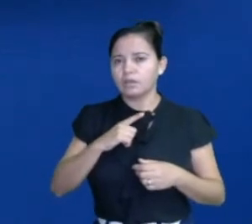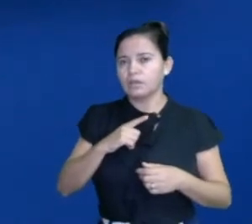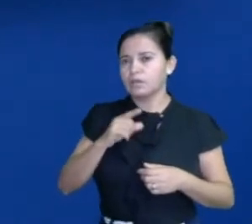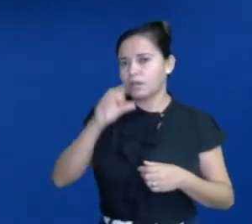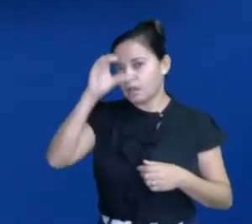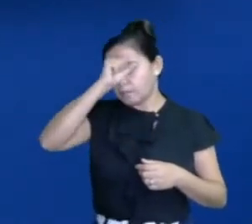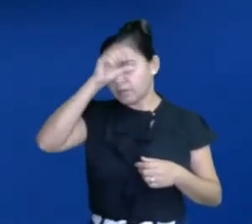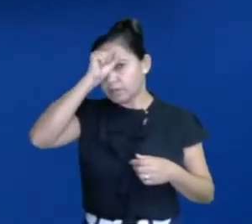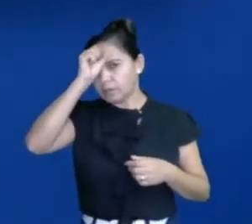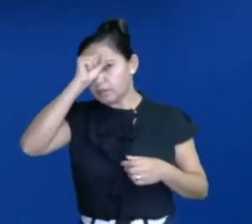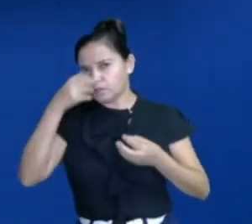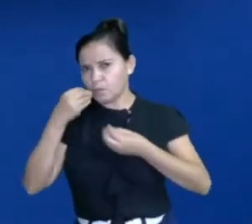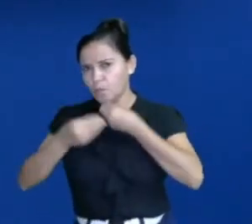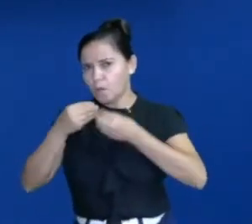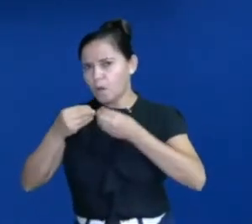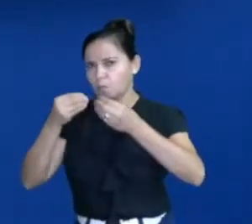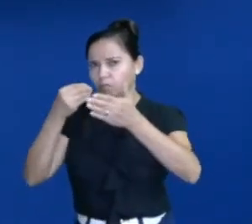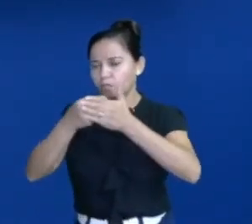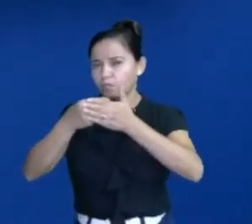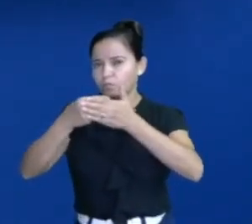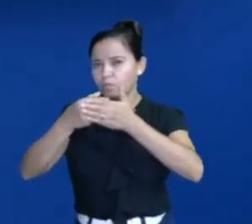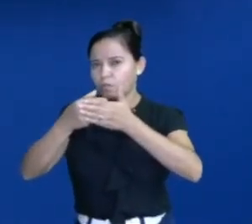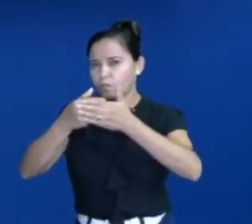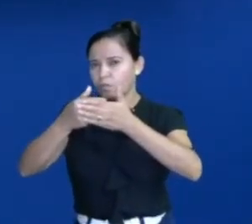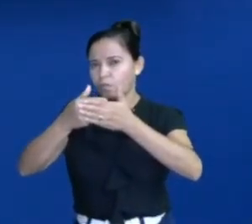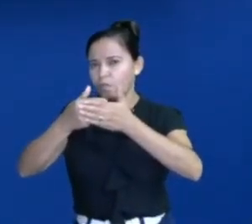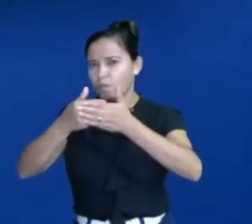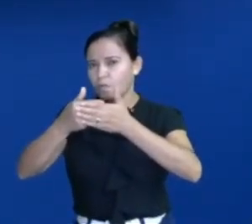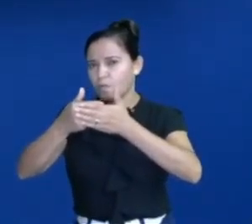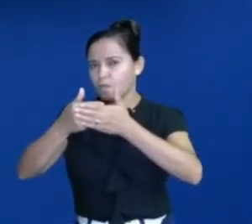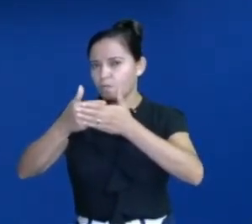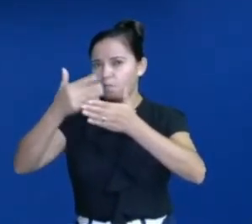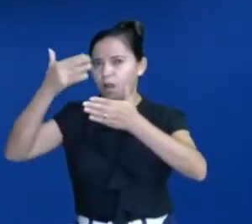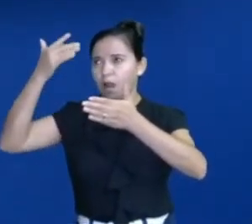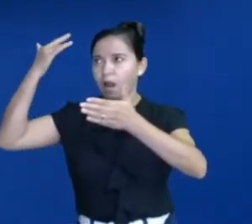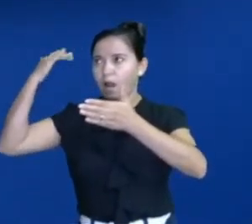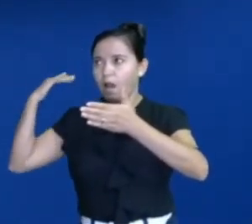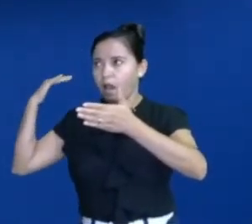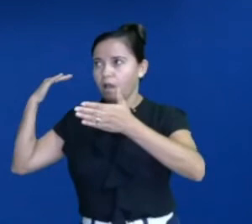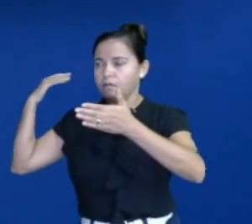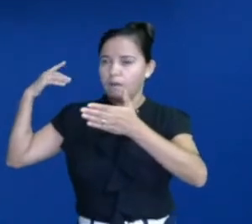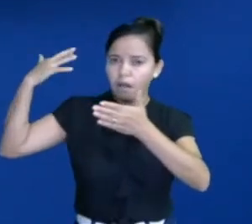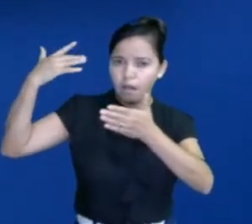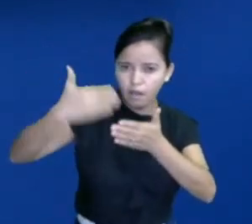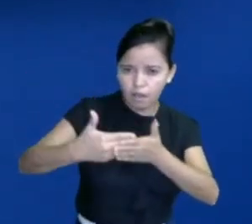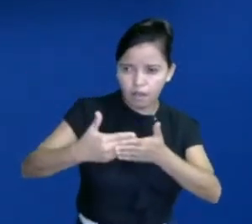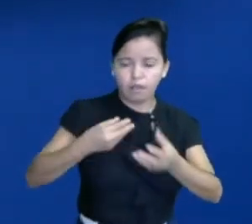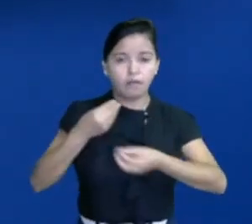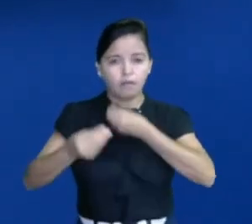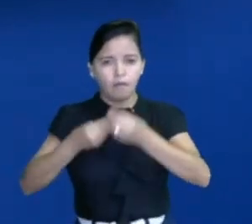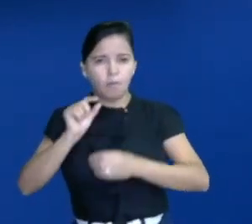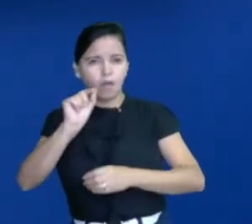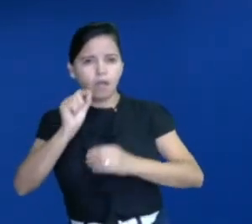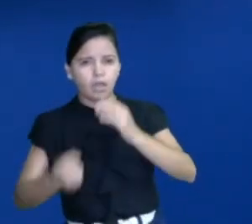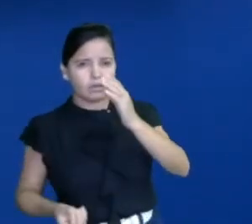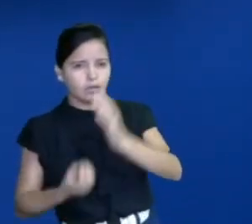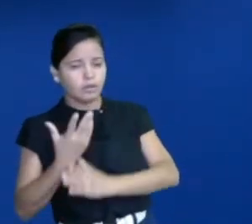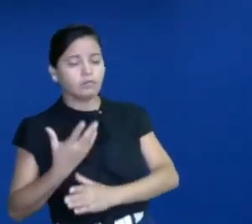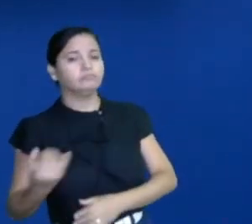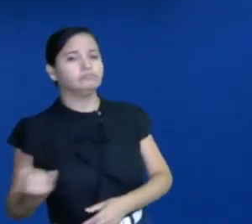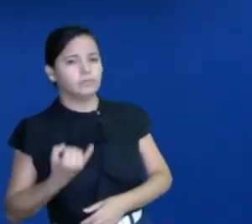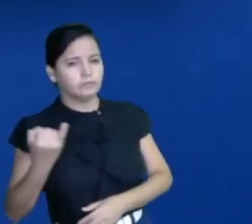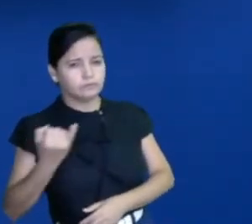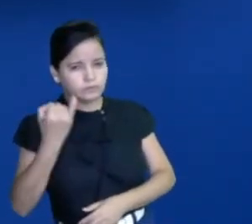é pré-história, mas quem criou essas divisões que nós compreendemos e estudamos hoje? Elas